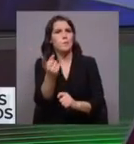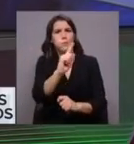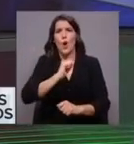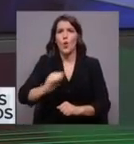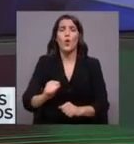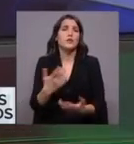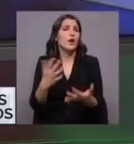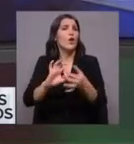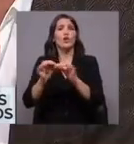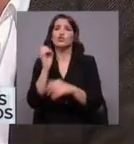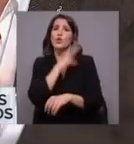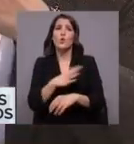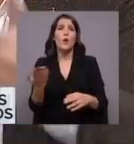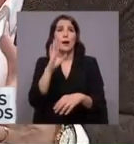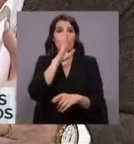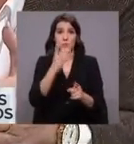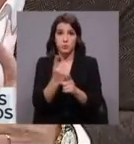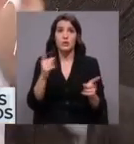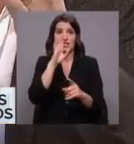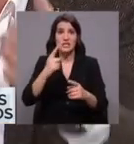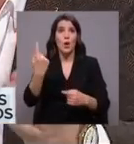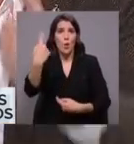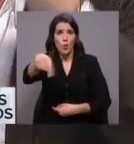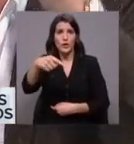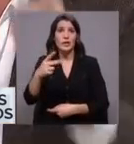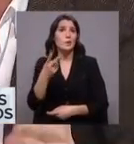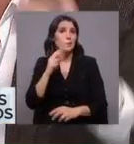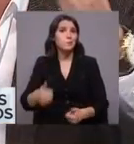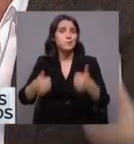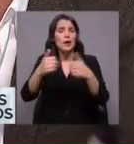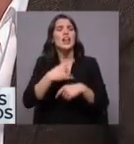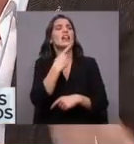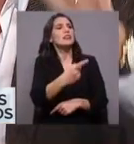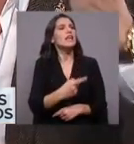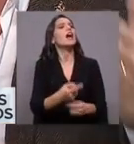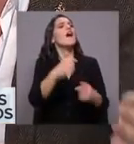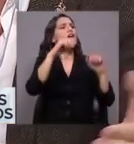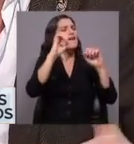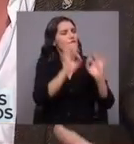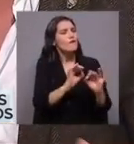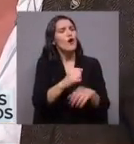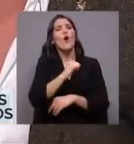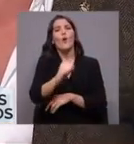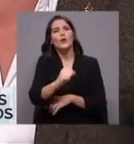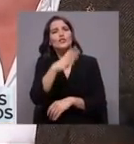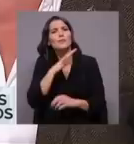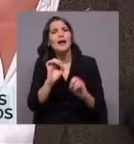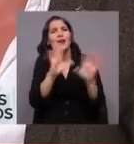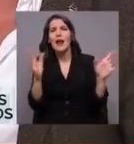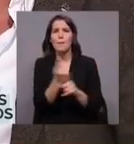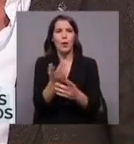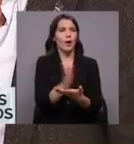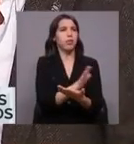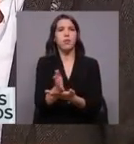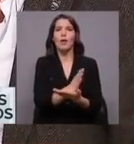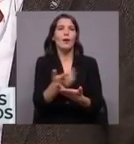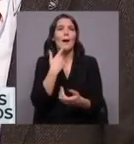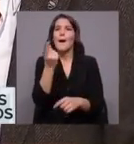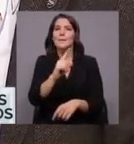a Rua Dom Pedro Segundo briga quando o tempo na mente é favor ou é obeso 52